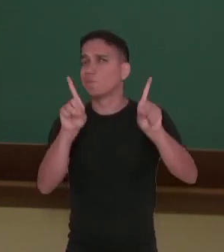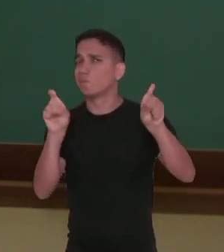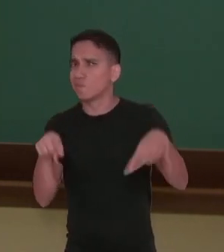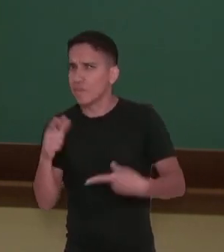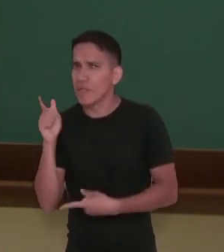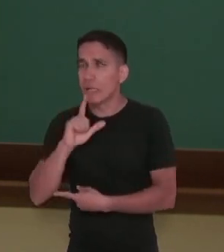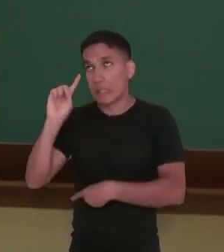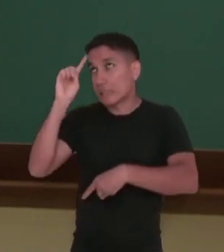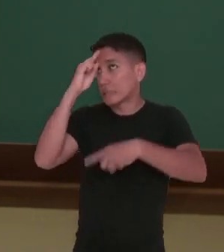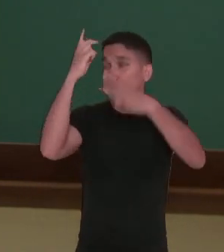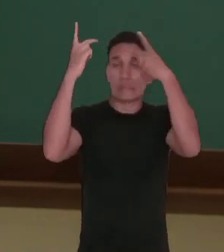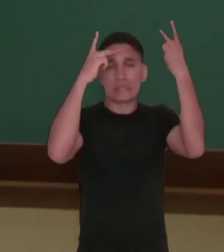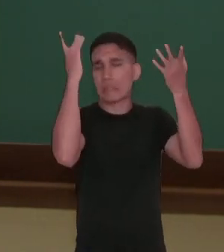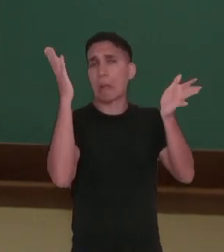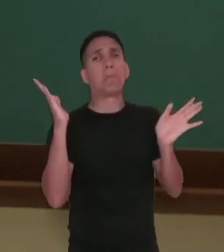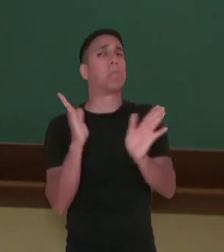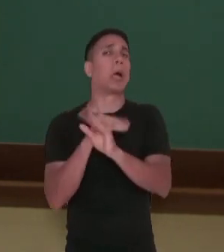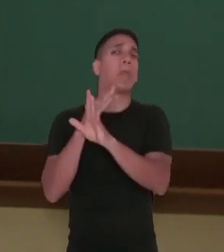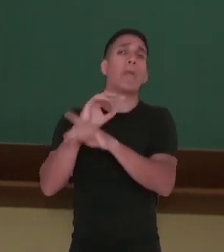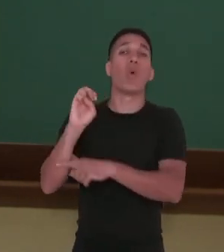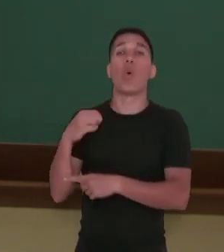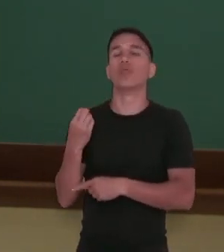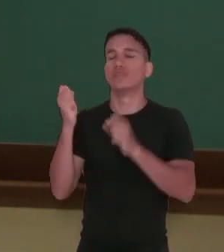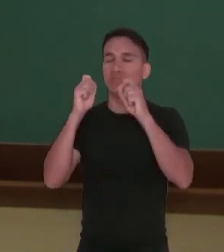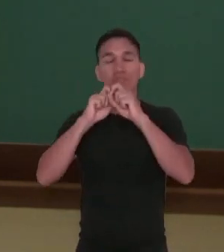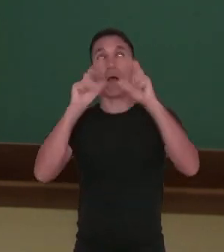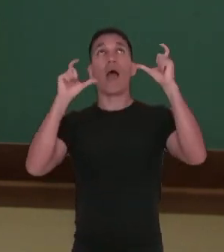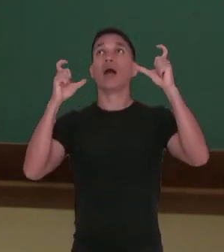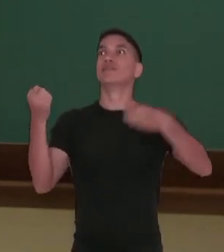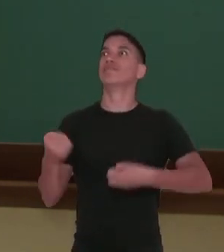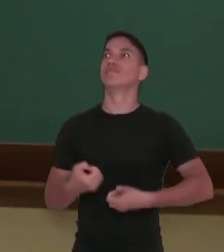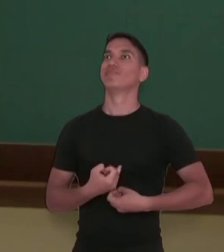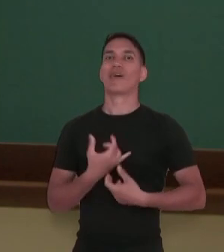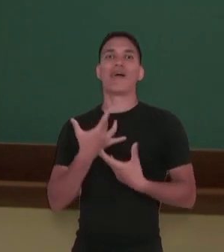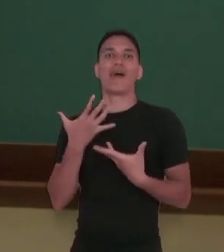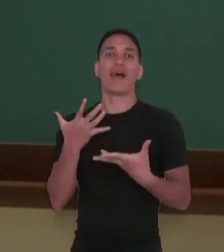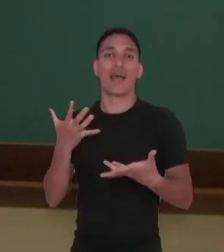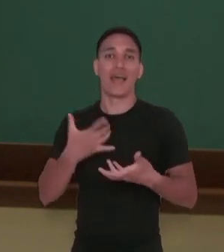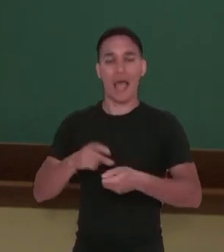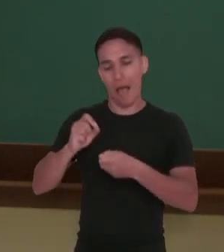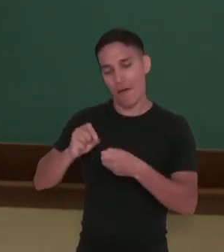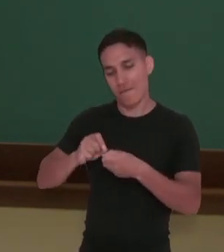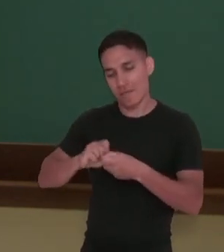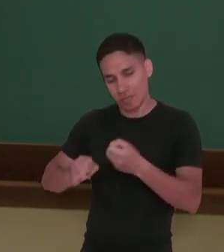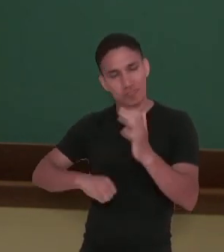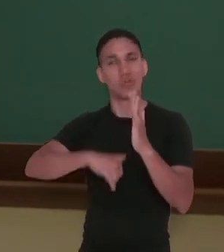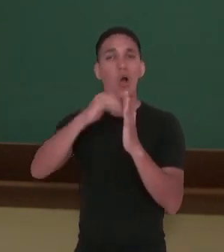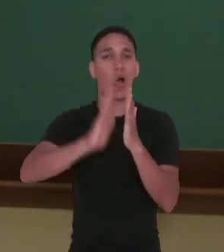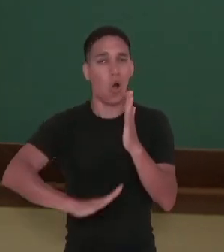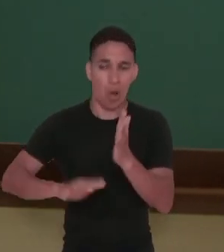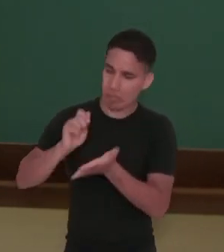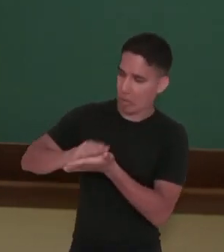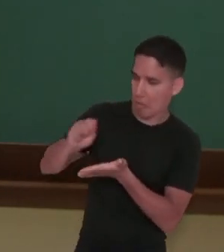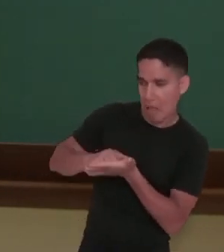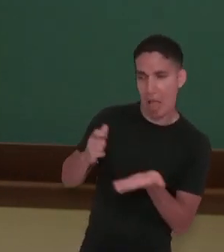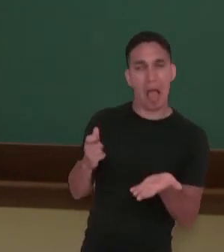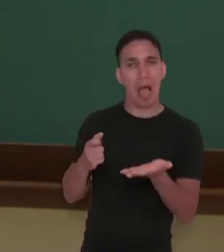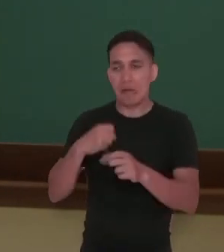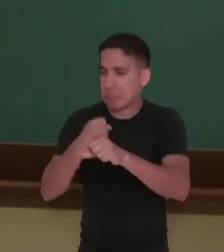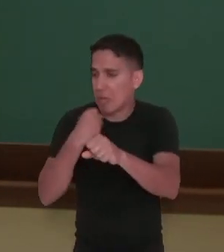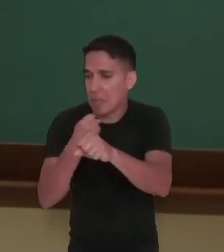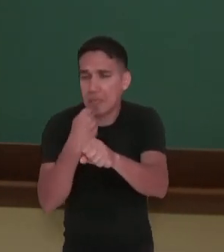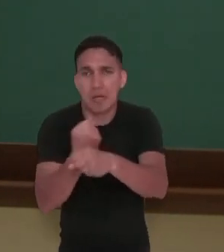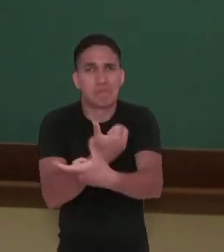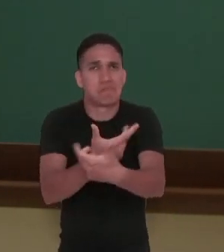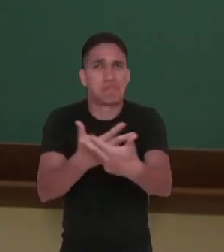cria aleatoriamente ou ele acorda inspirado e resolve compor, pintar, criar